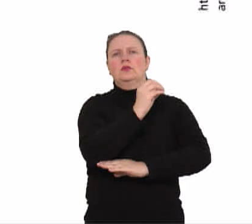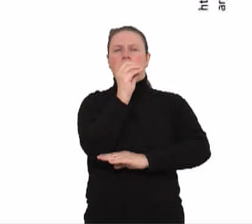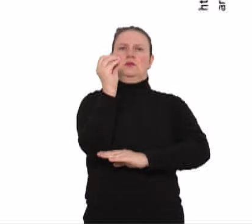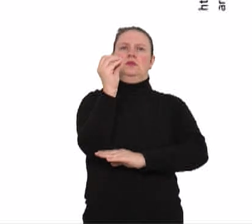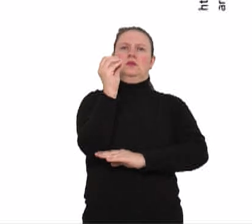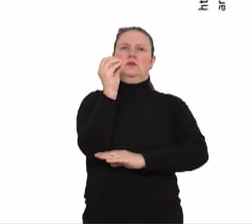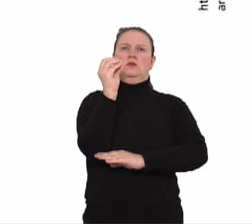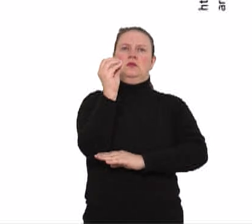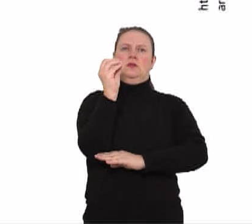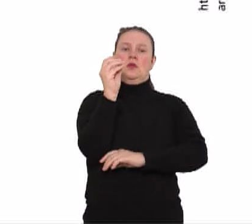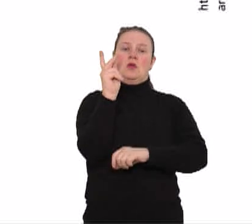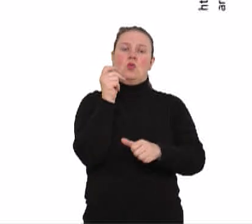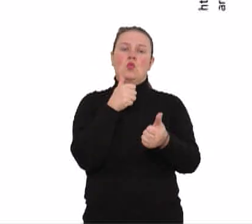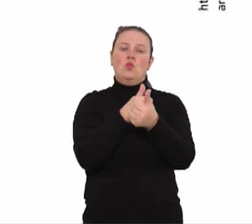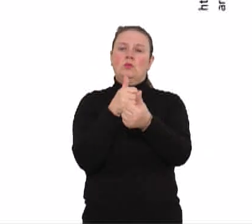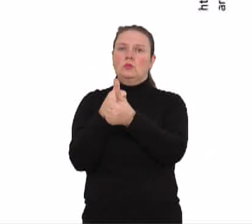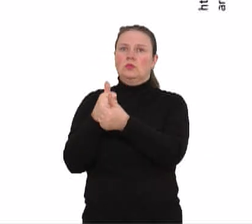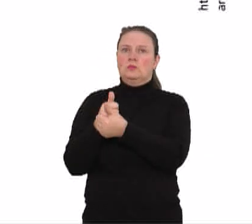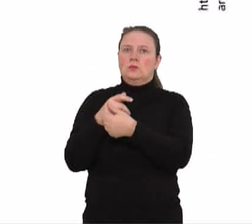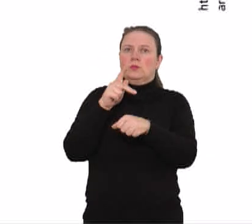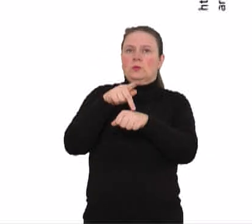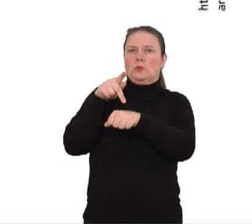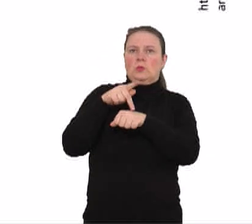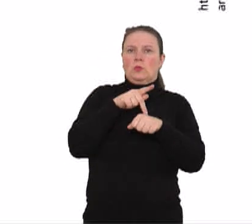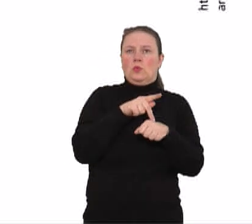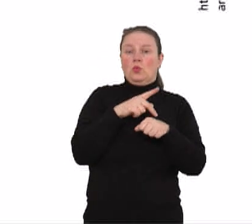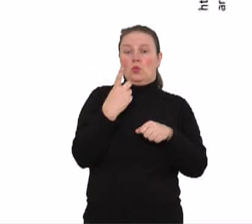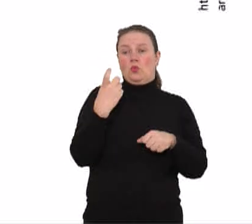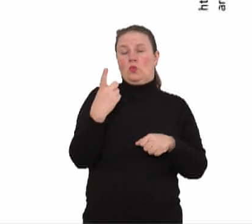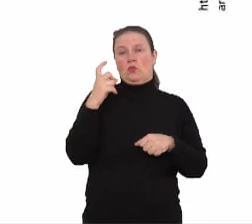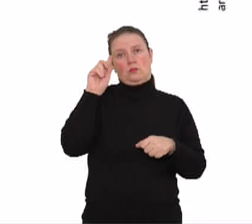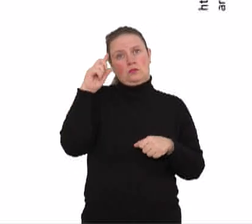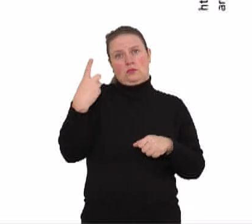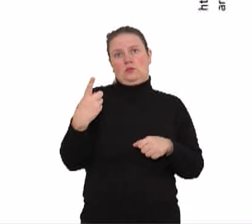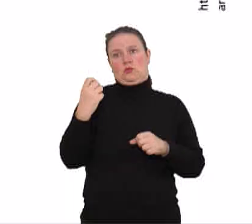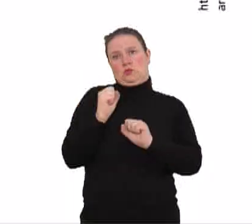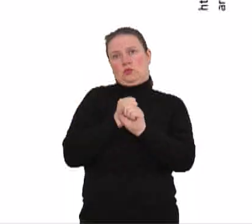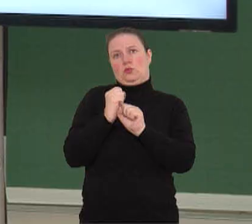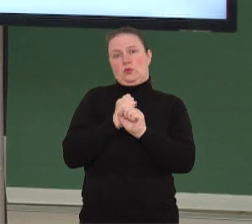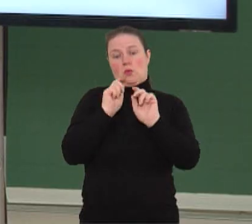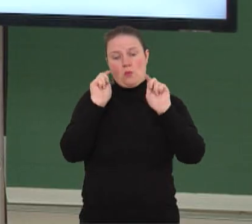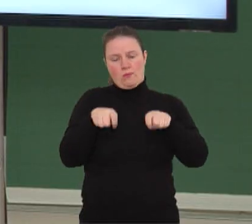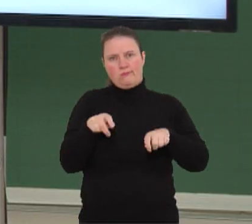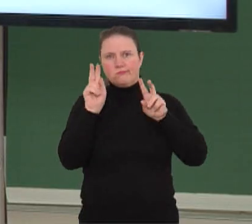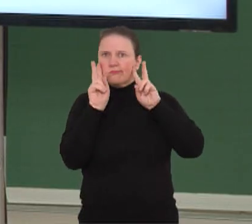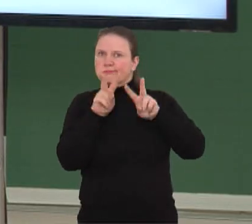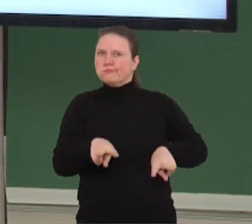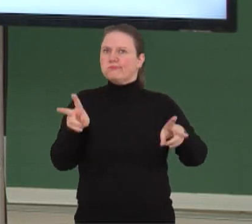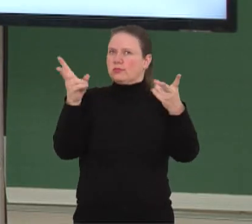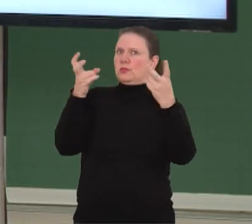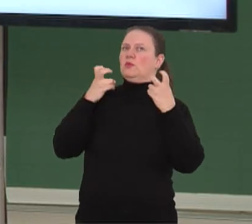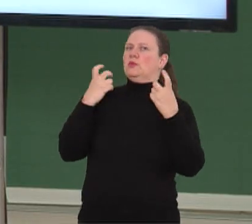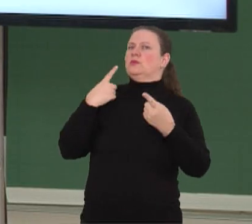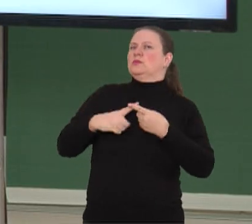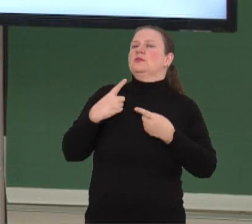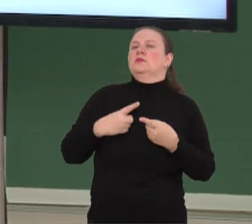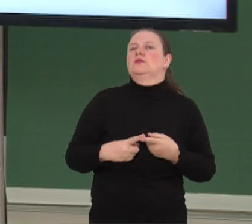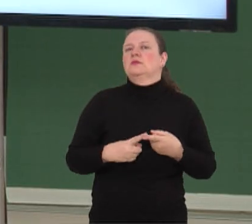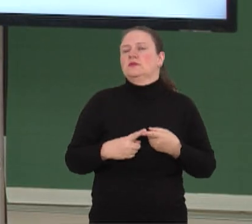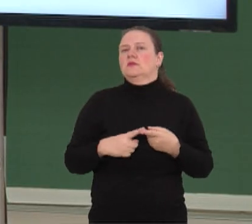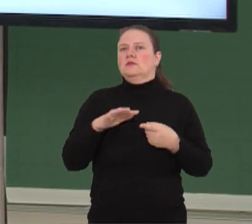nesse conjunto de pedras. É o único dia do ano que é possível ver isso. Por quê? Porque para os